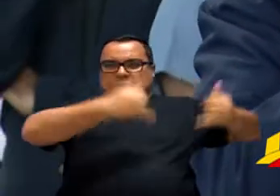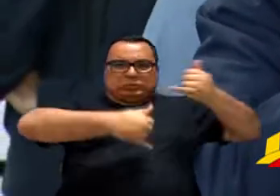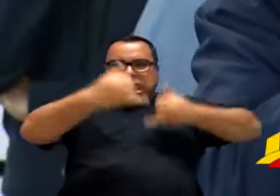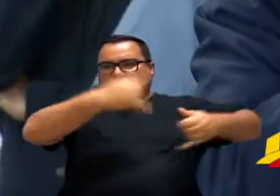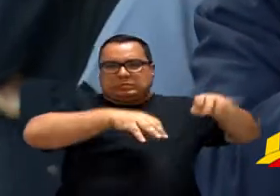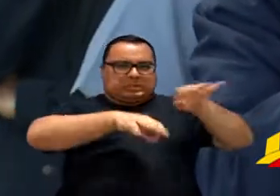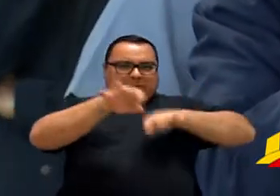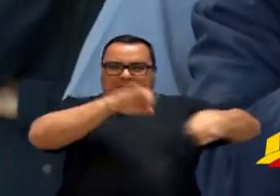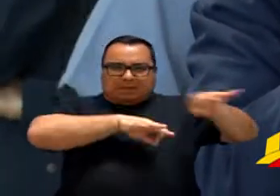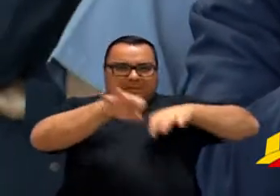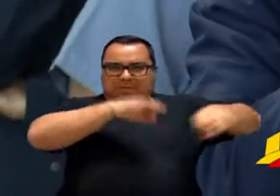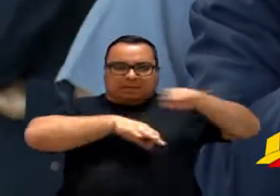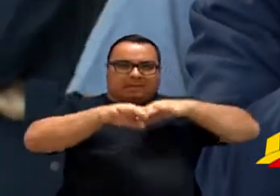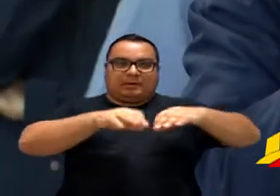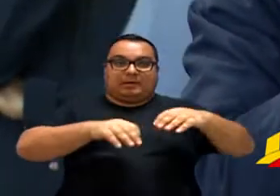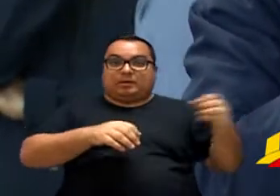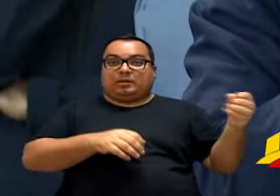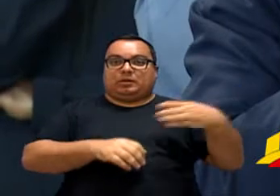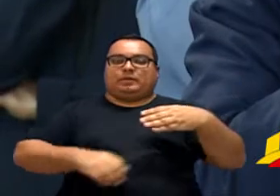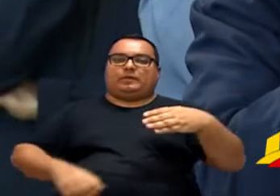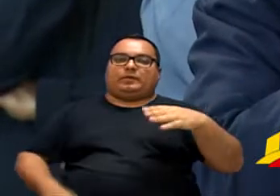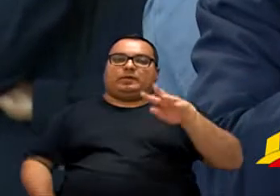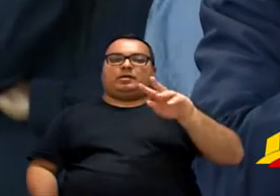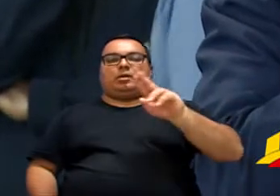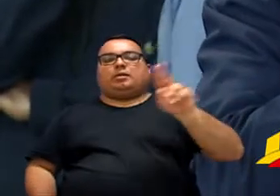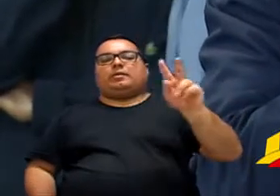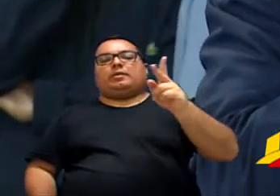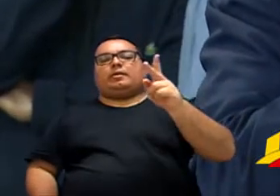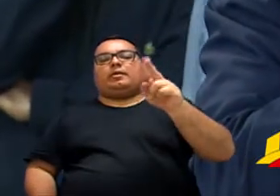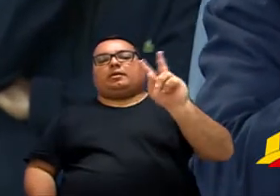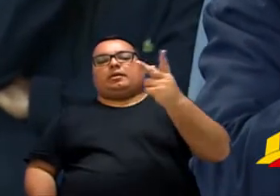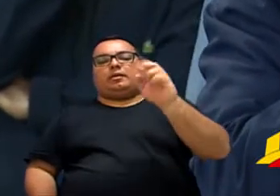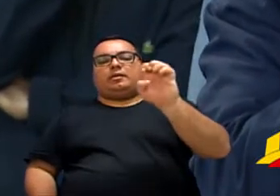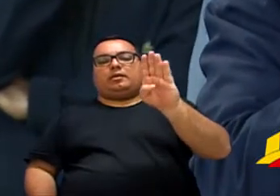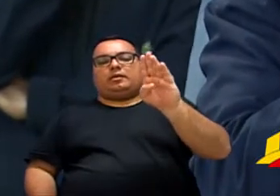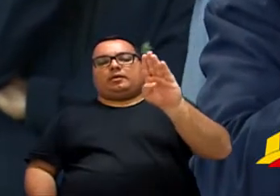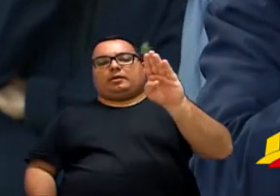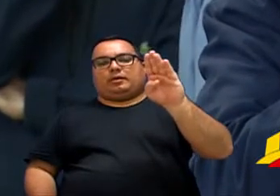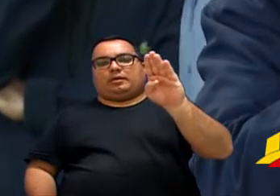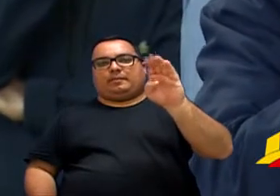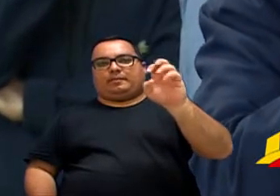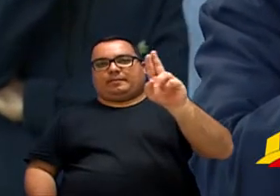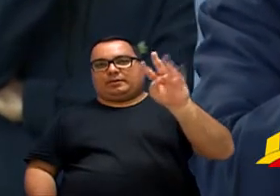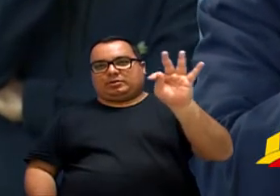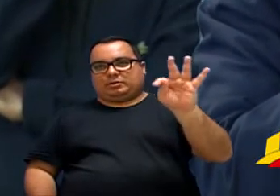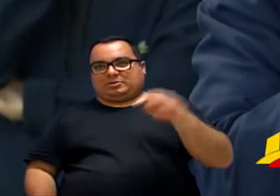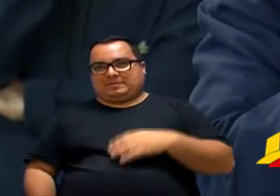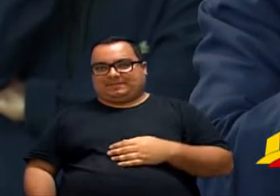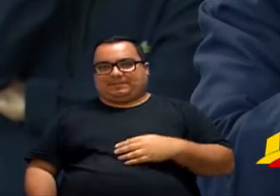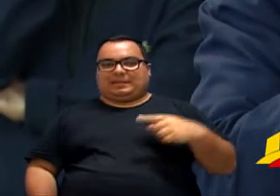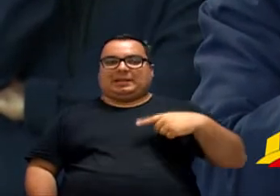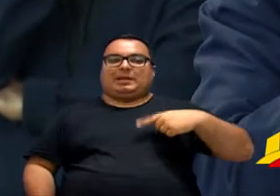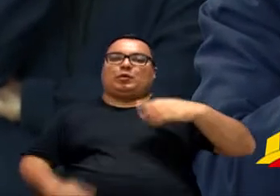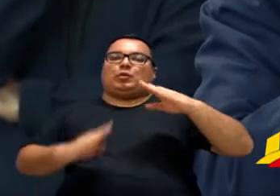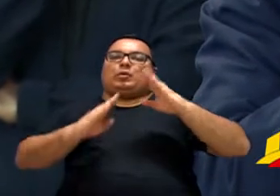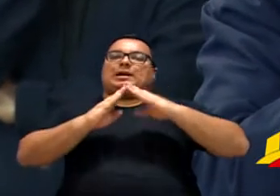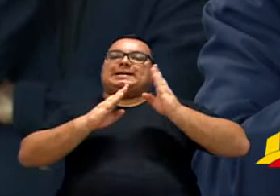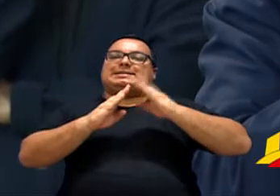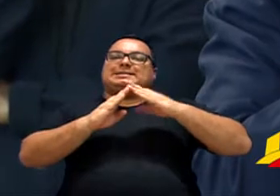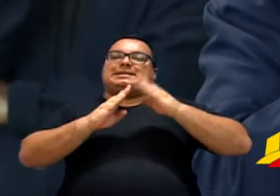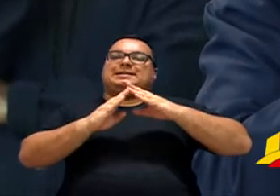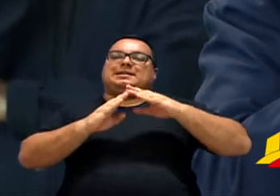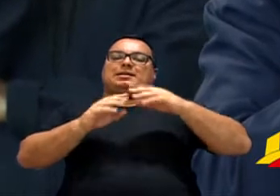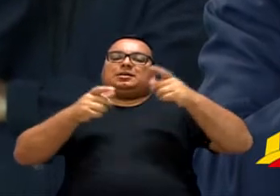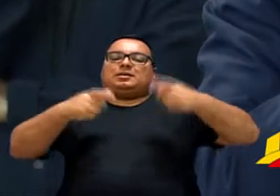a melhor água da região da zona norte nós passamos um período difícil eu moro no Jardim Santa Marina ao lado da estação E ali a gente recebeu água